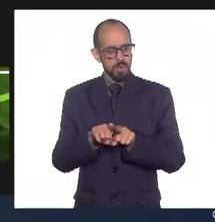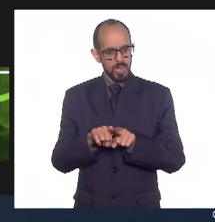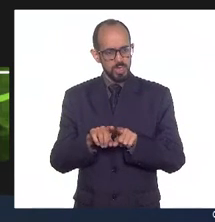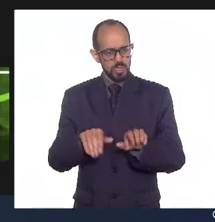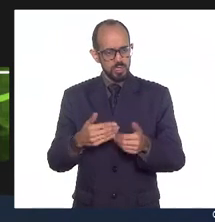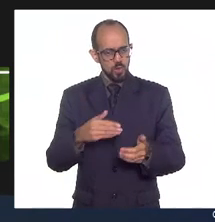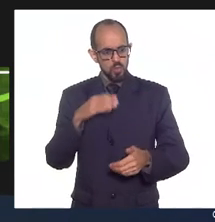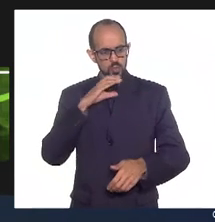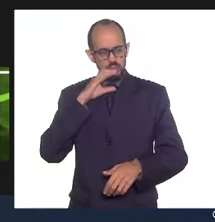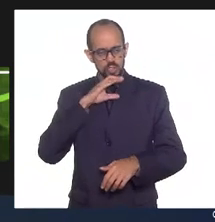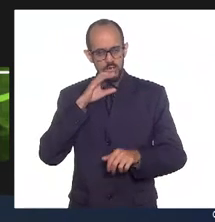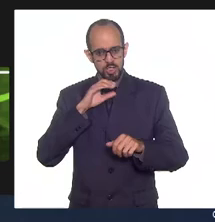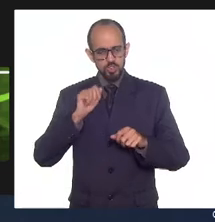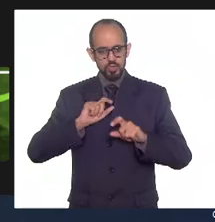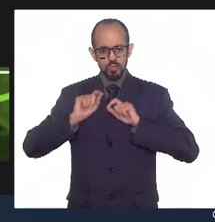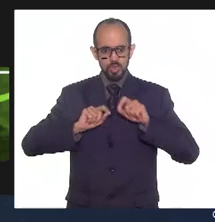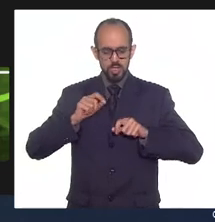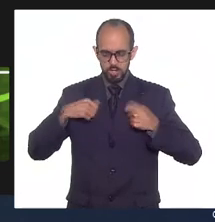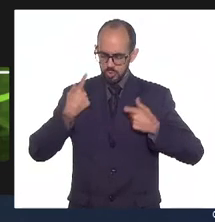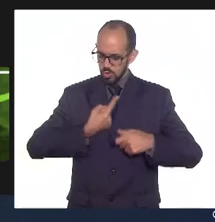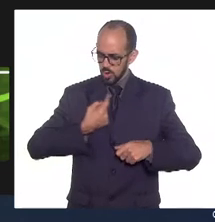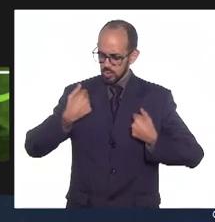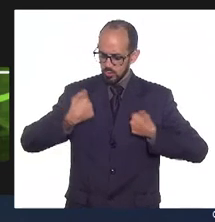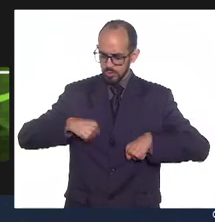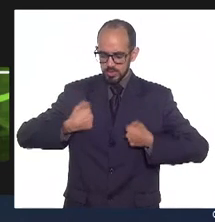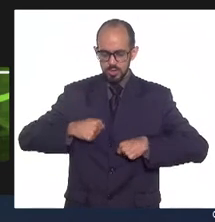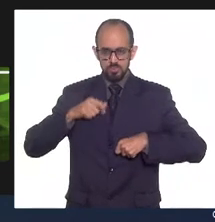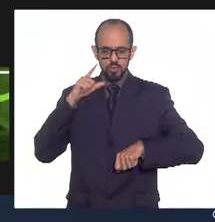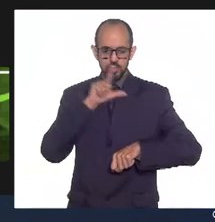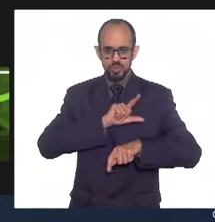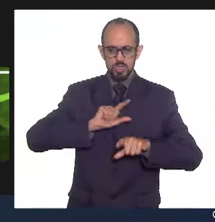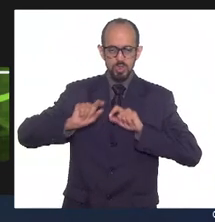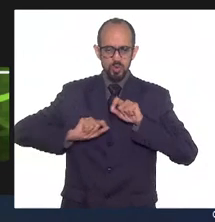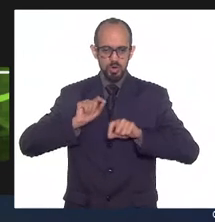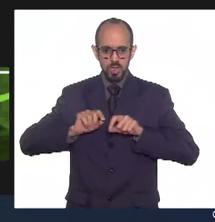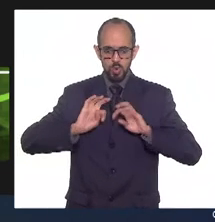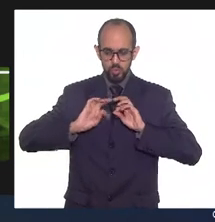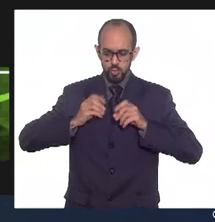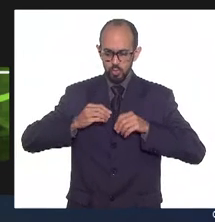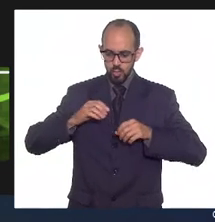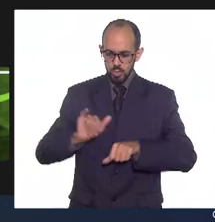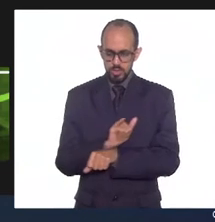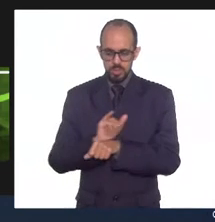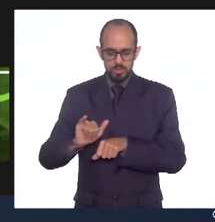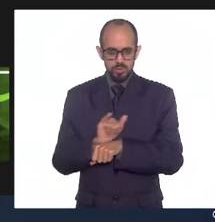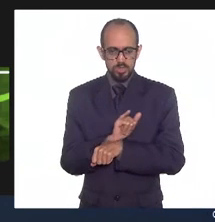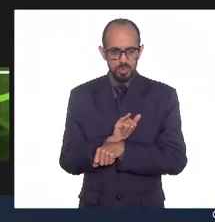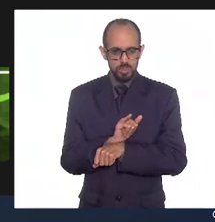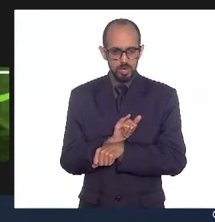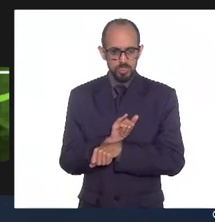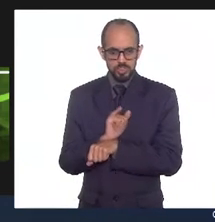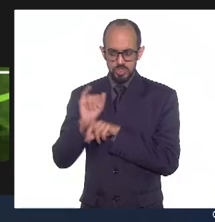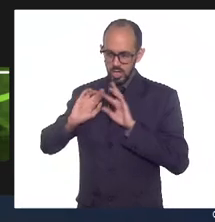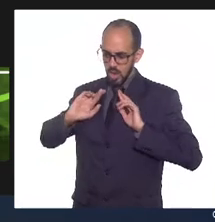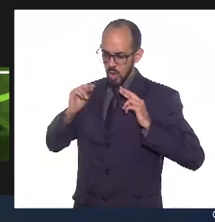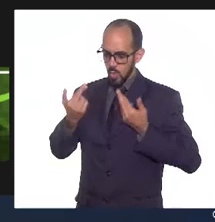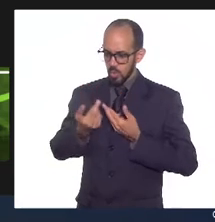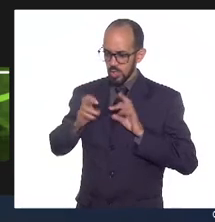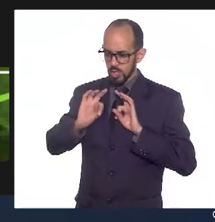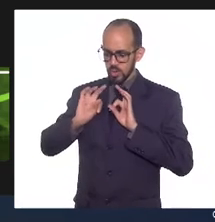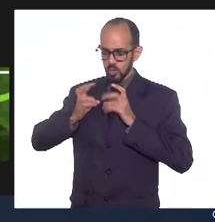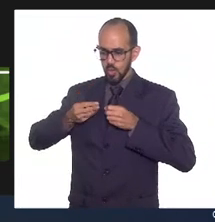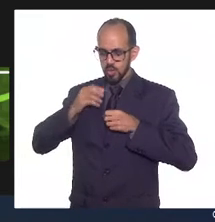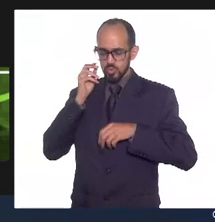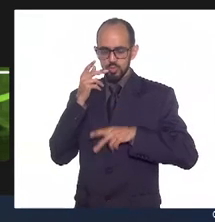urgente que a gente consiga com todas as as condições começar a reabrir os nossos teatros principalmente